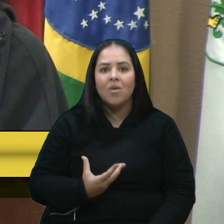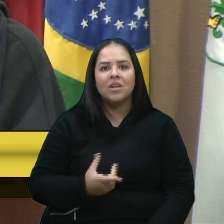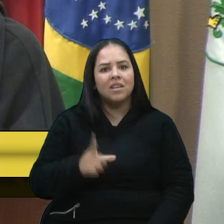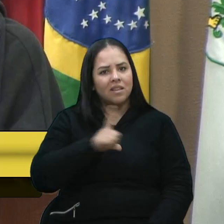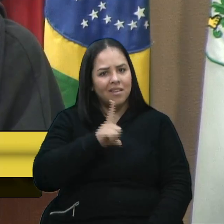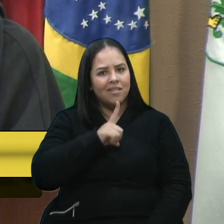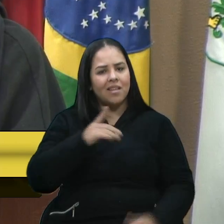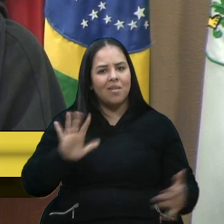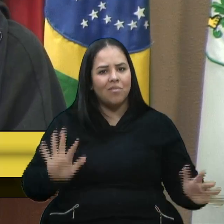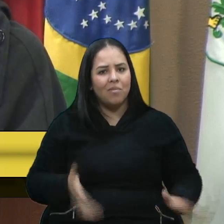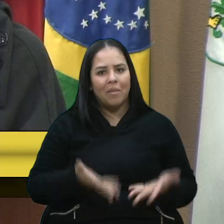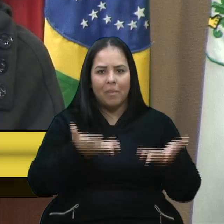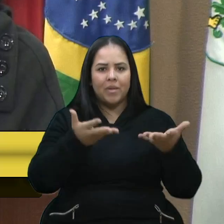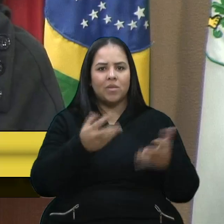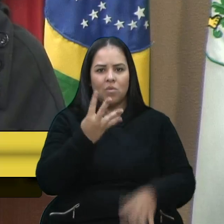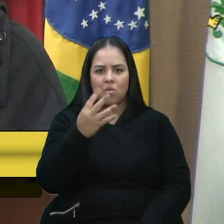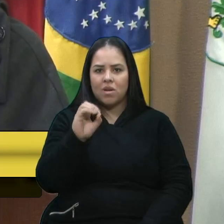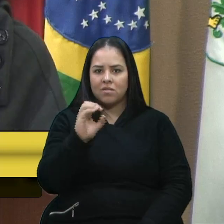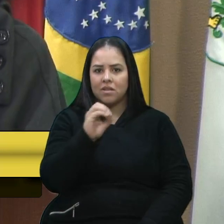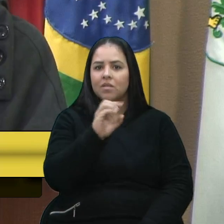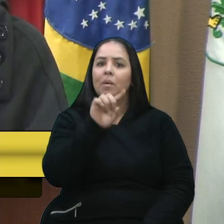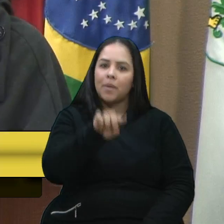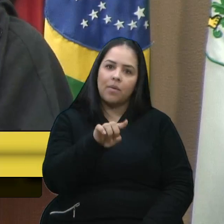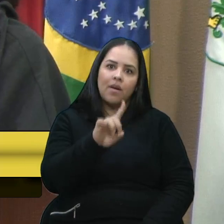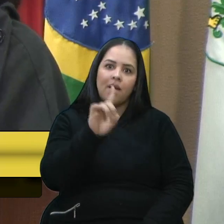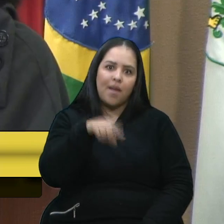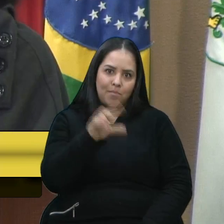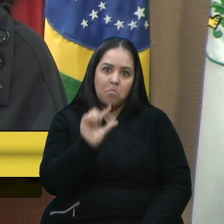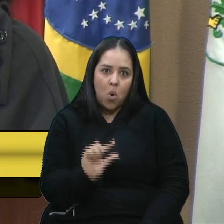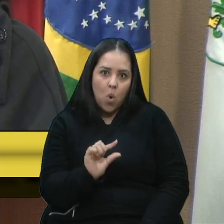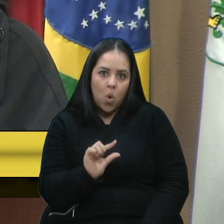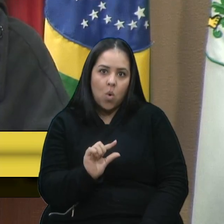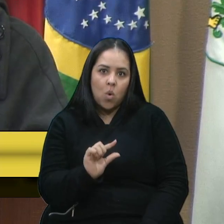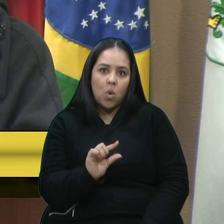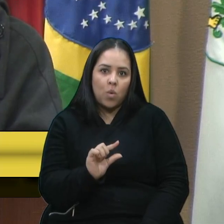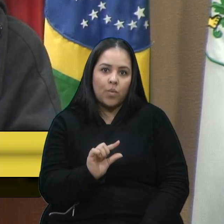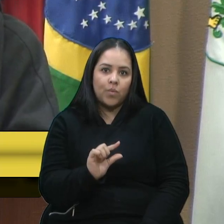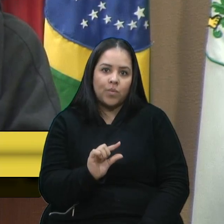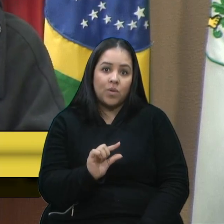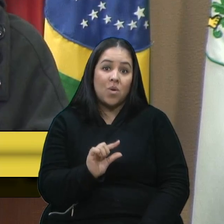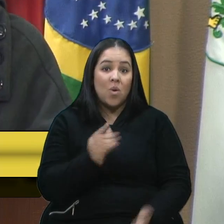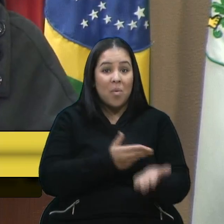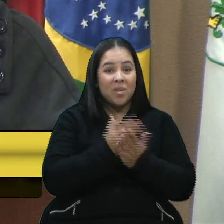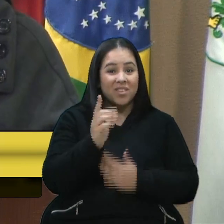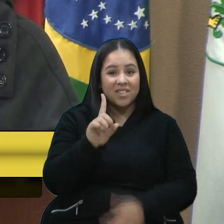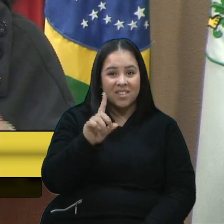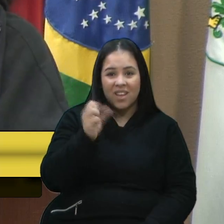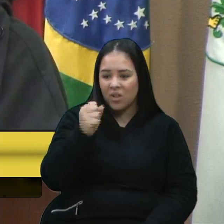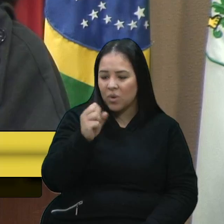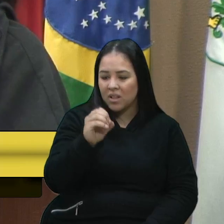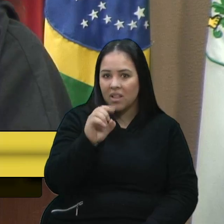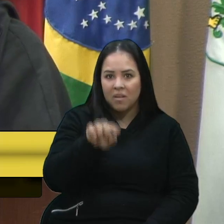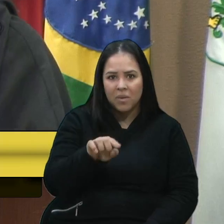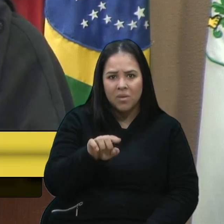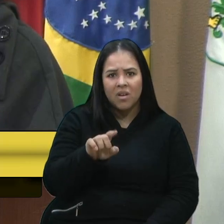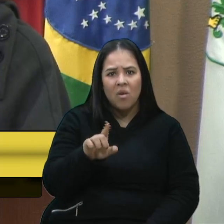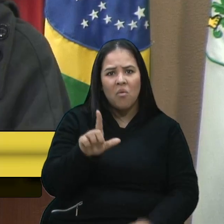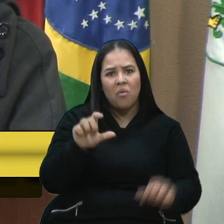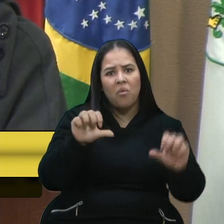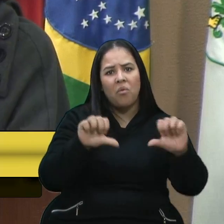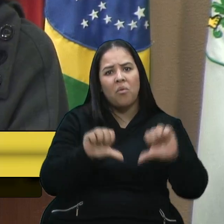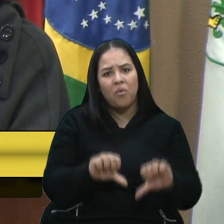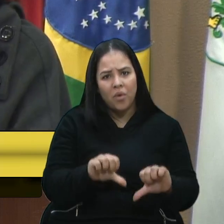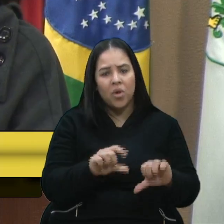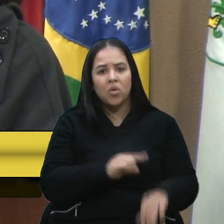mil, longíssimo do ideal. O início era para ser de 180 mil, o que seria ainda pior. Nós